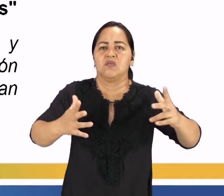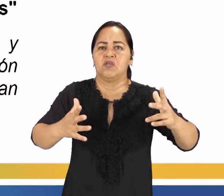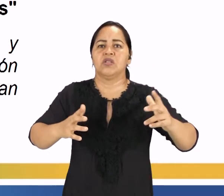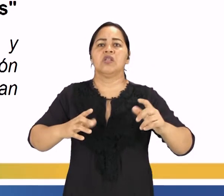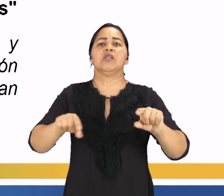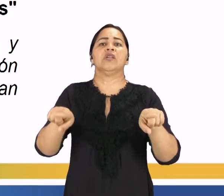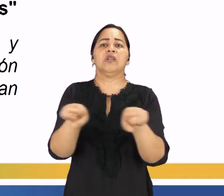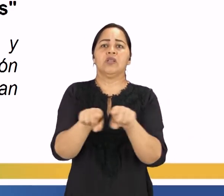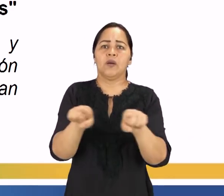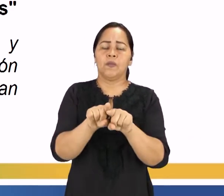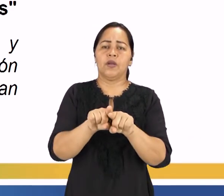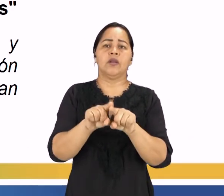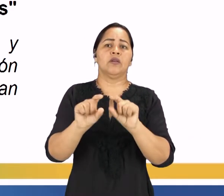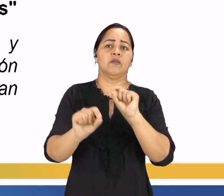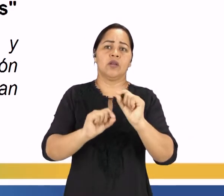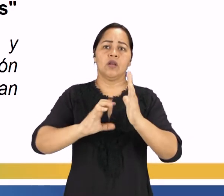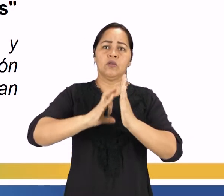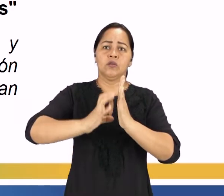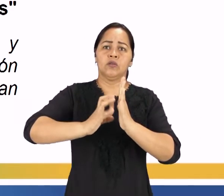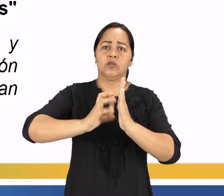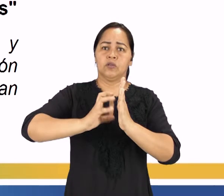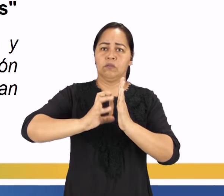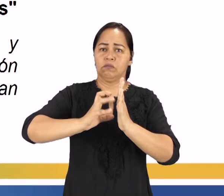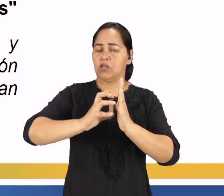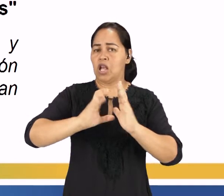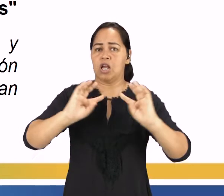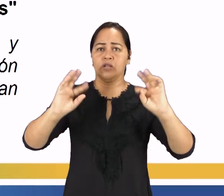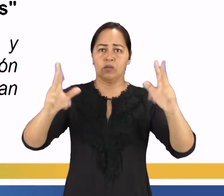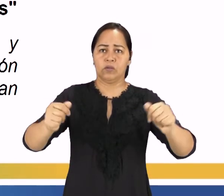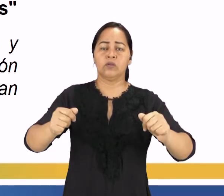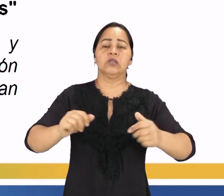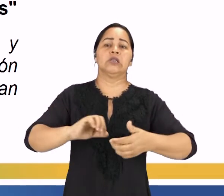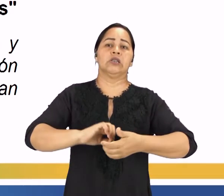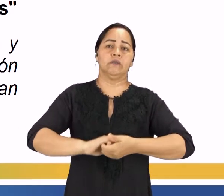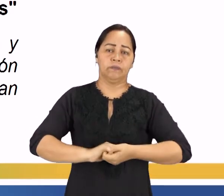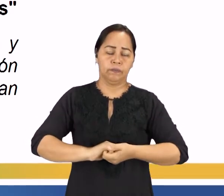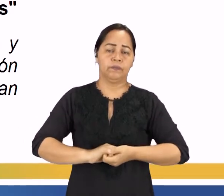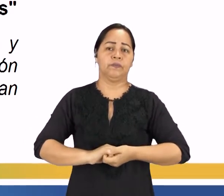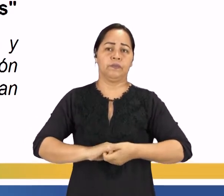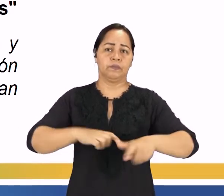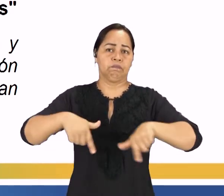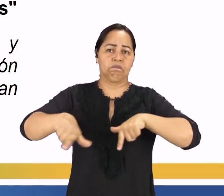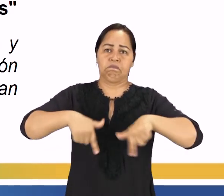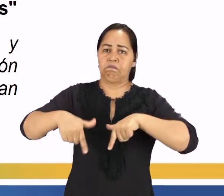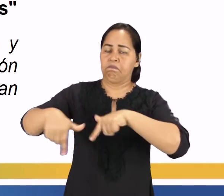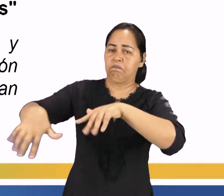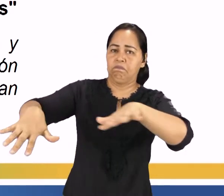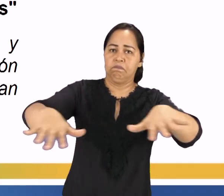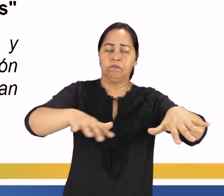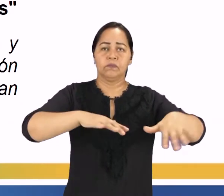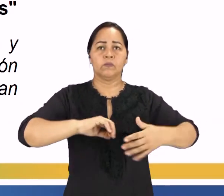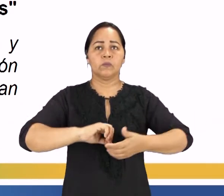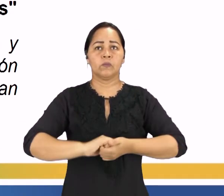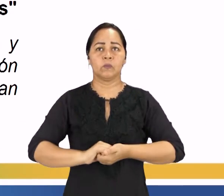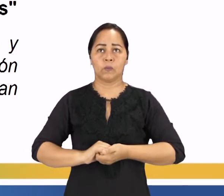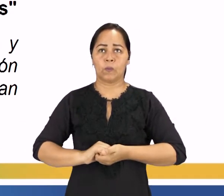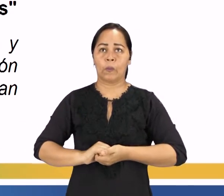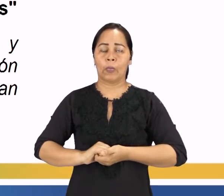trabalhadores. Foi aqui onde começou, digamos, um processo de perseguição a Neruda, né?